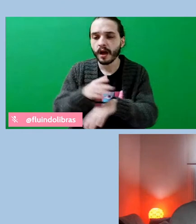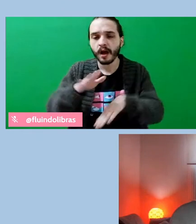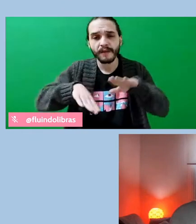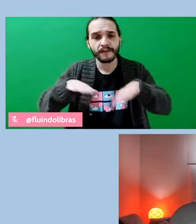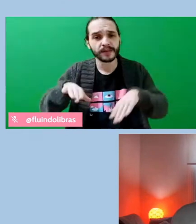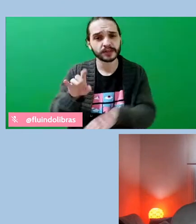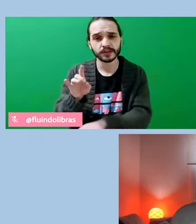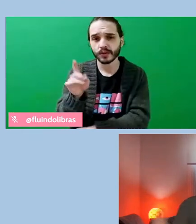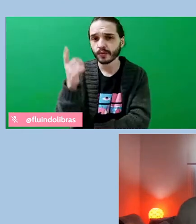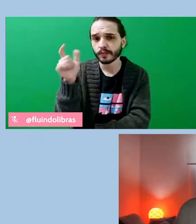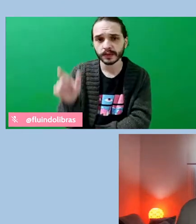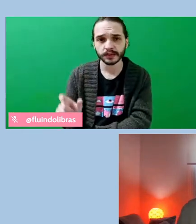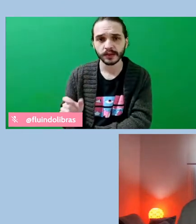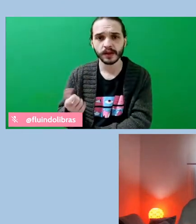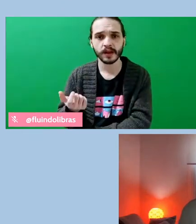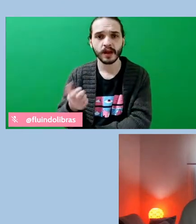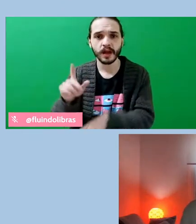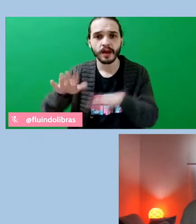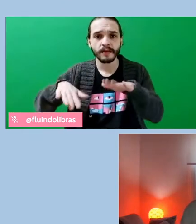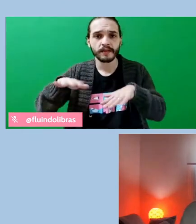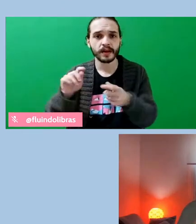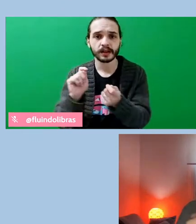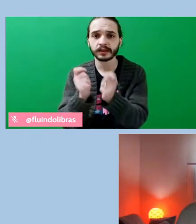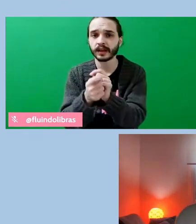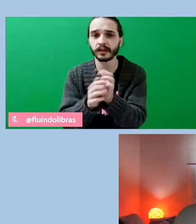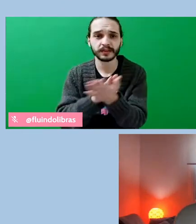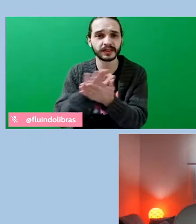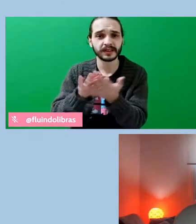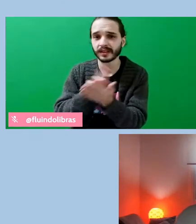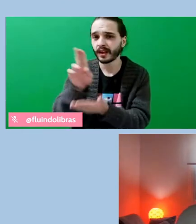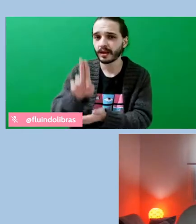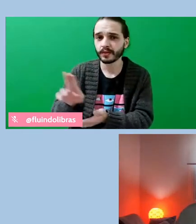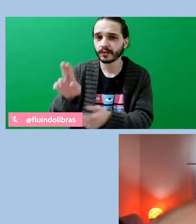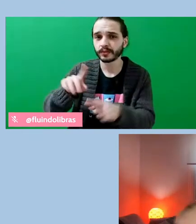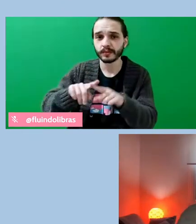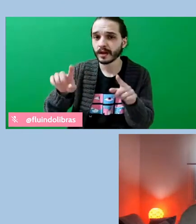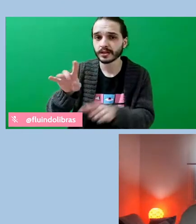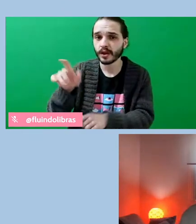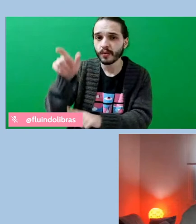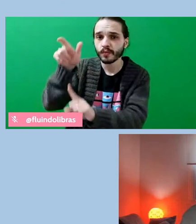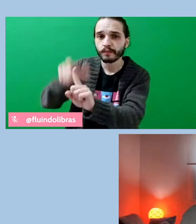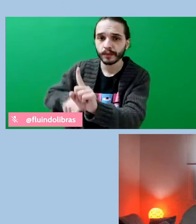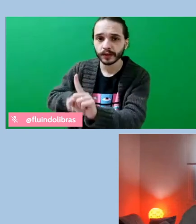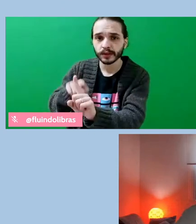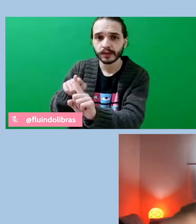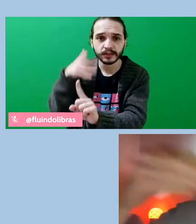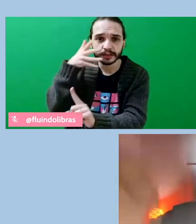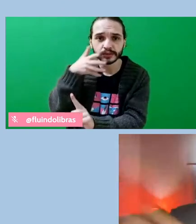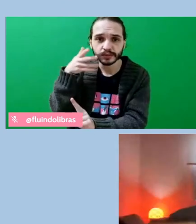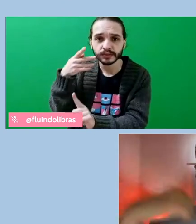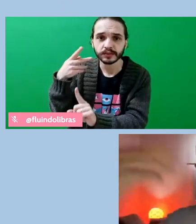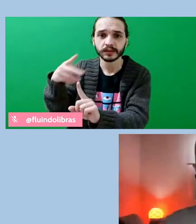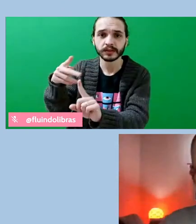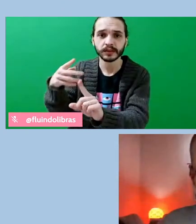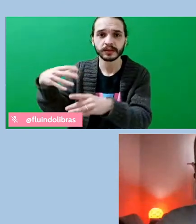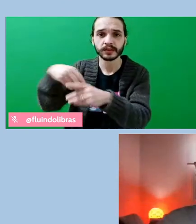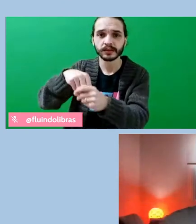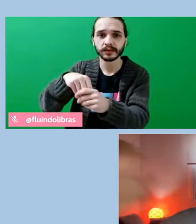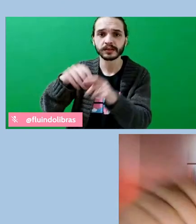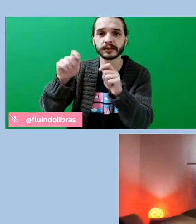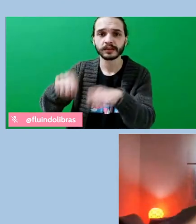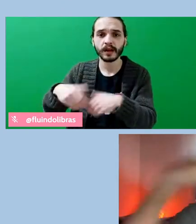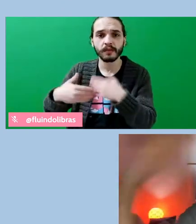personagem, às vezes a adaptação você fala, cara, na verdade a gente não vai usar nada do livro, mas esse personagem, com esse discurso interno, dispara uma